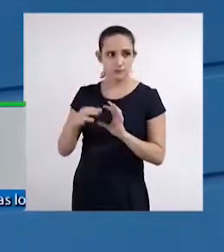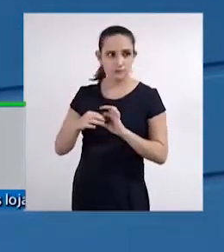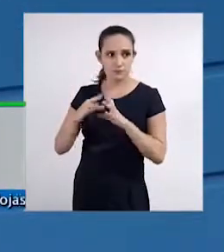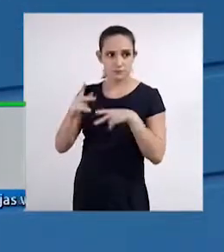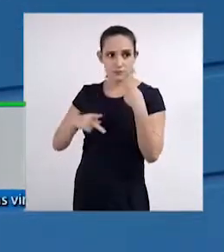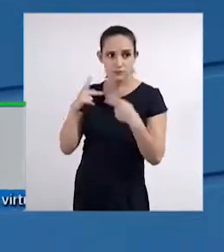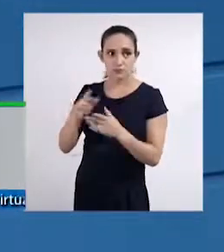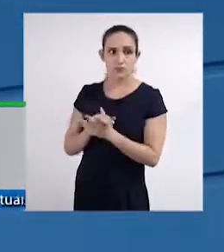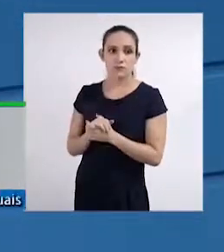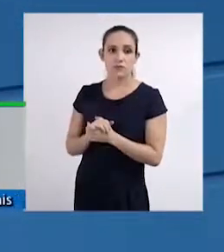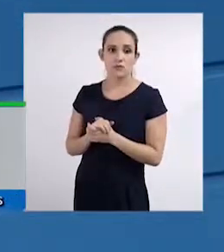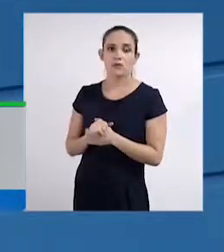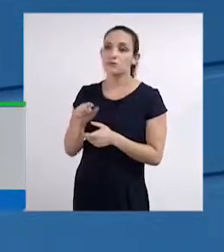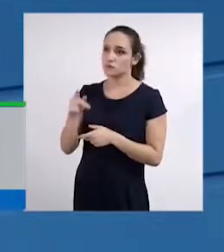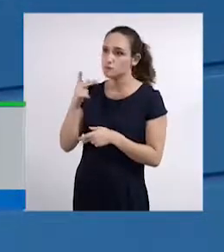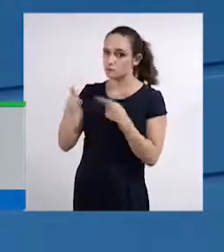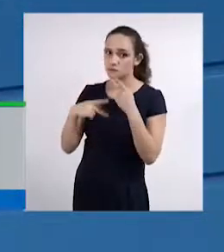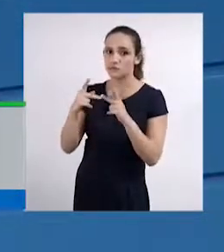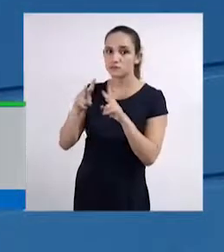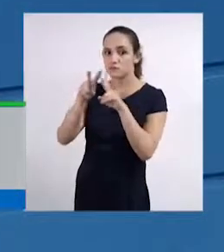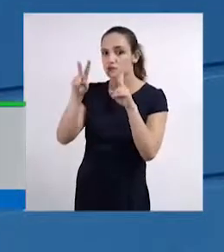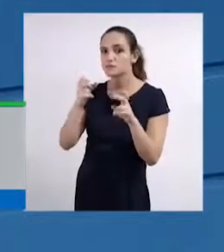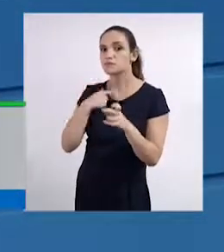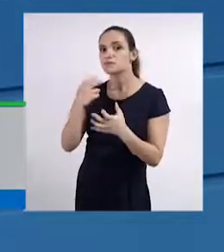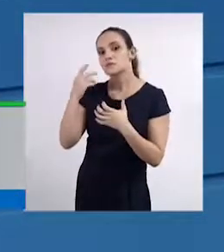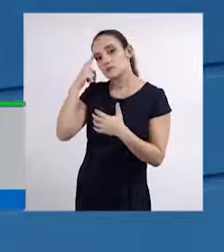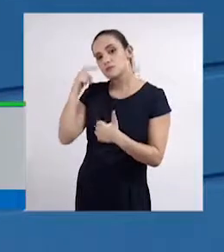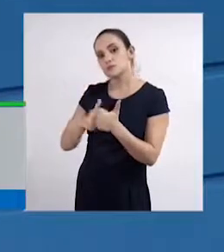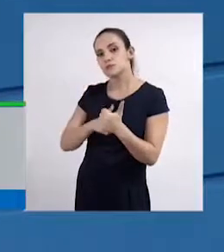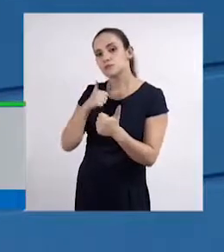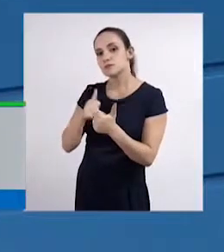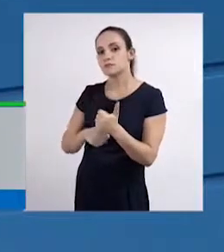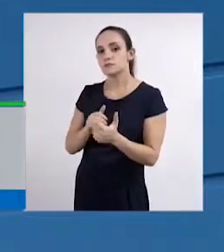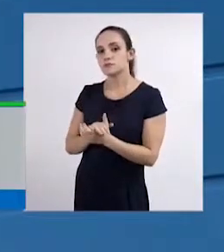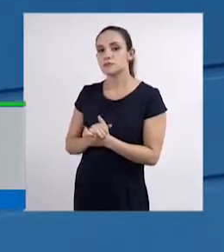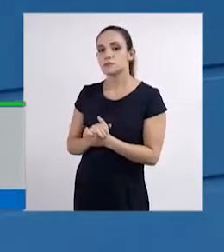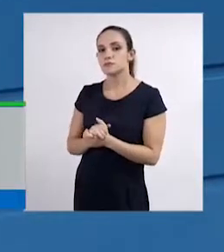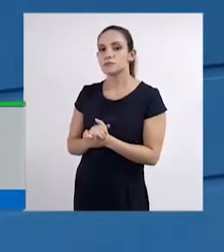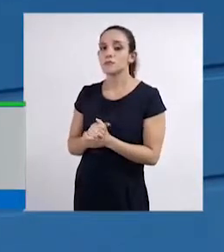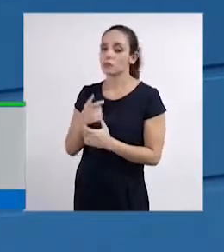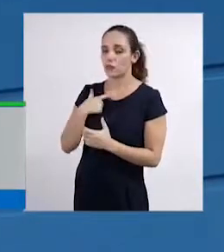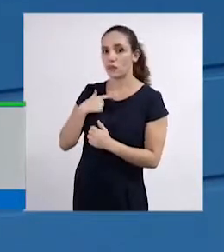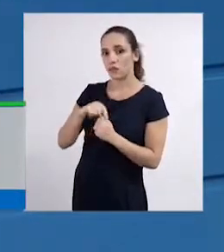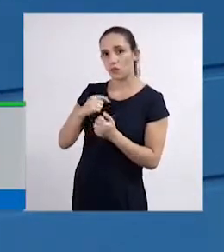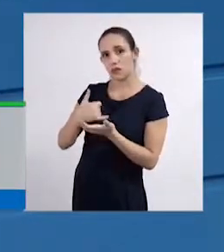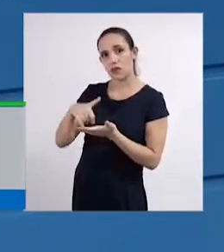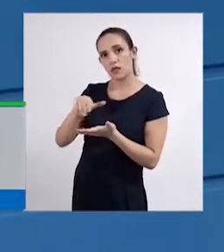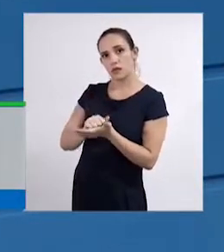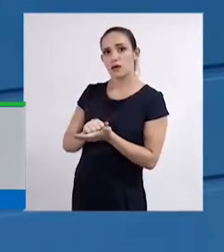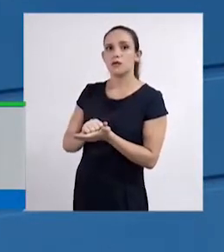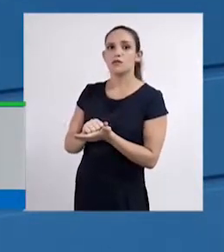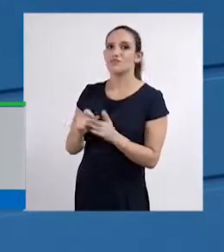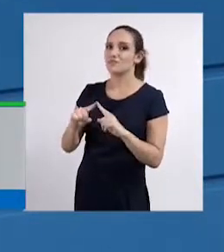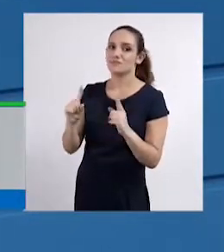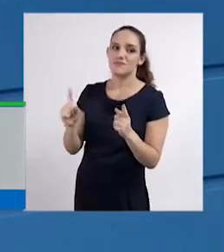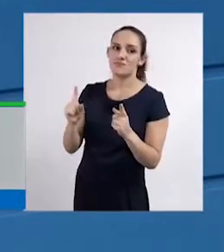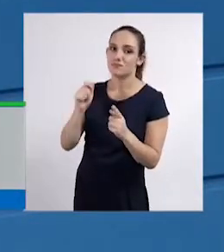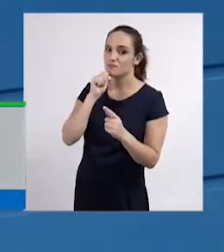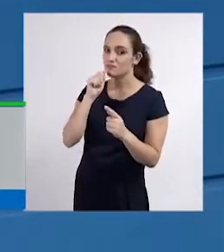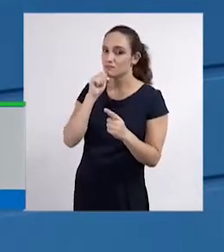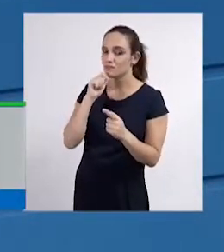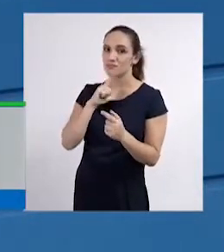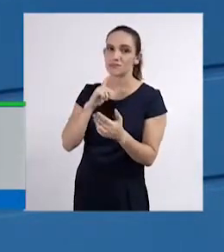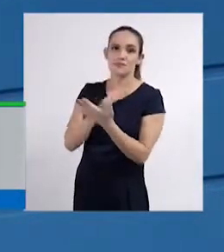traz um assunto que eu estava, inclusive, pensando, né? Eu estou inscrito, mas ainda falta